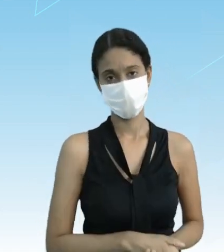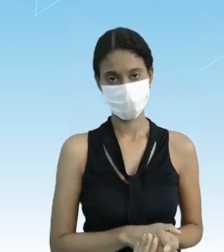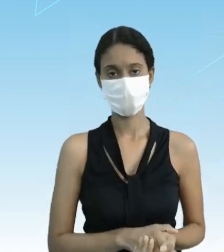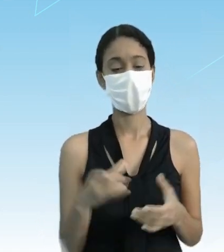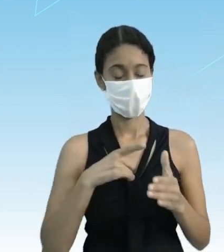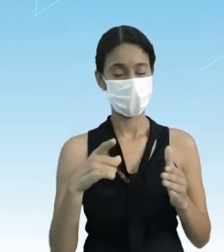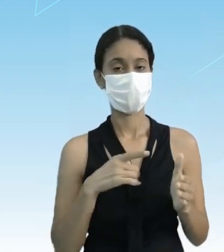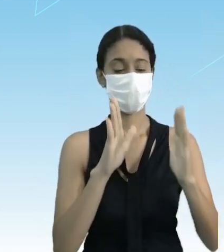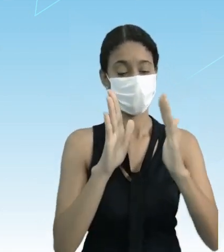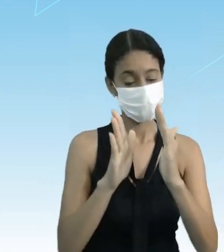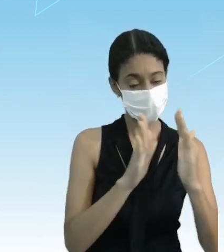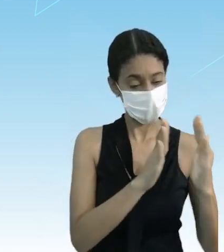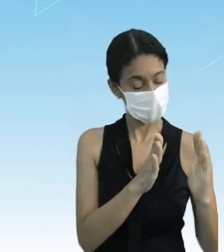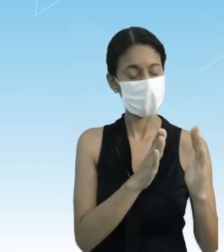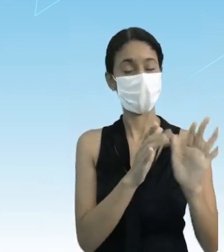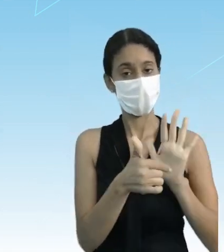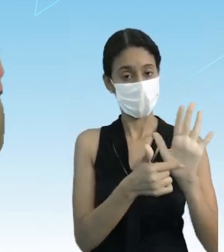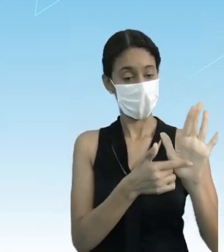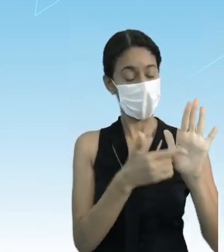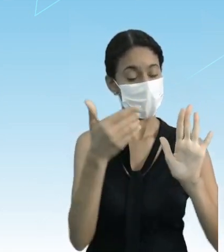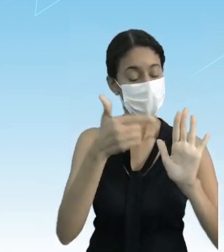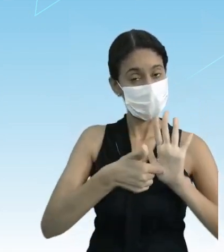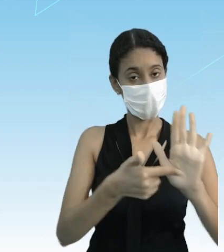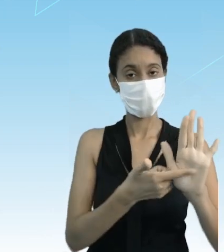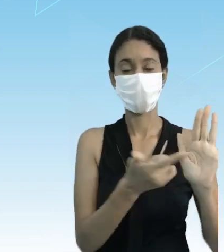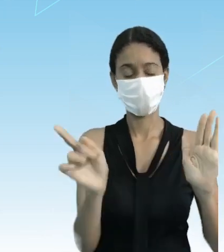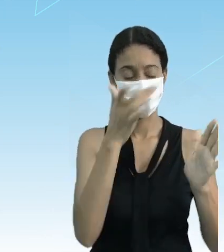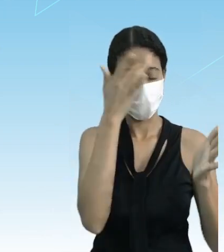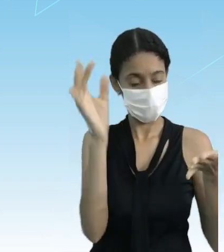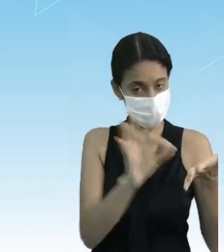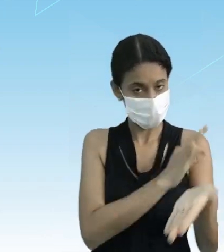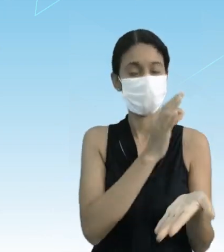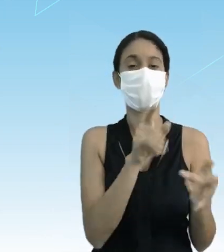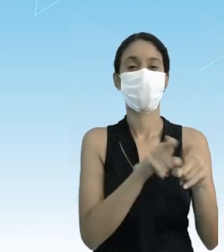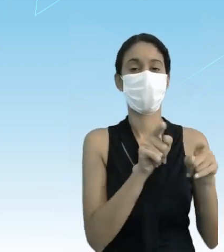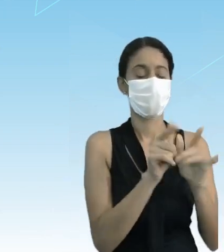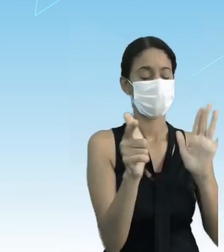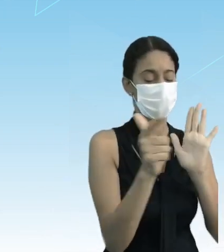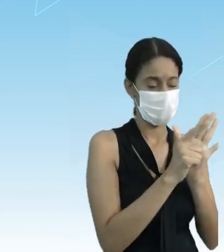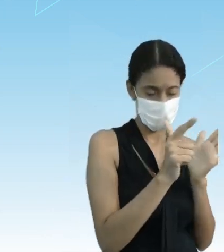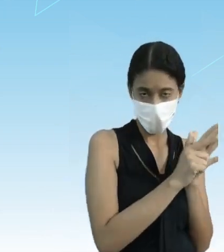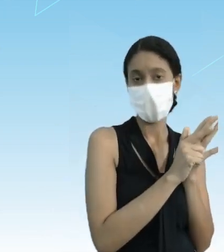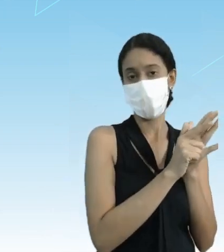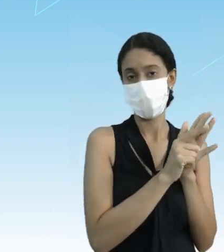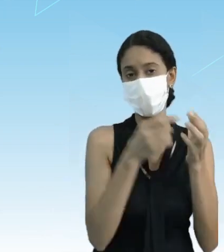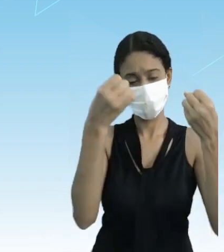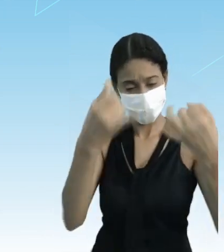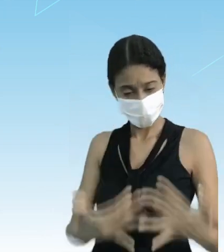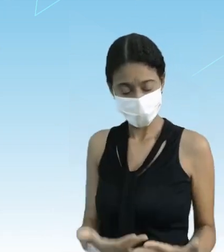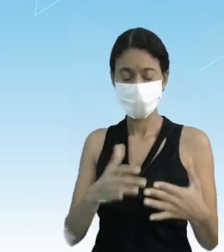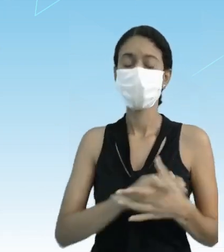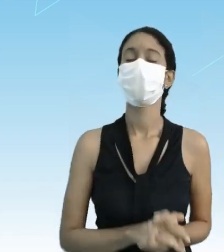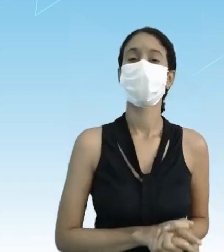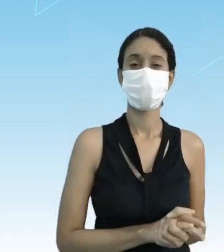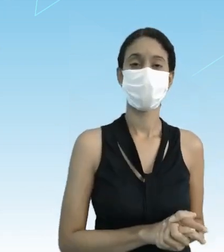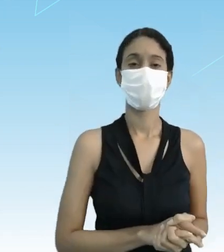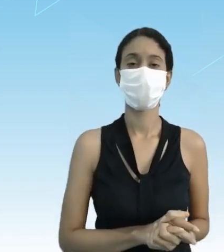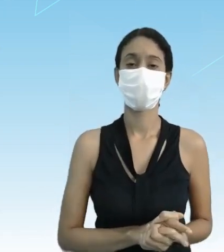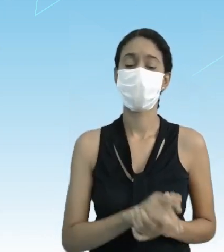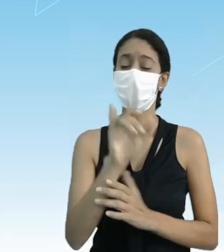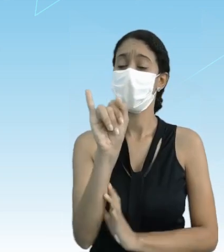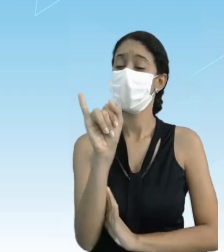assunto. Continuando, nós temos o que é uma paráfrase? Isso que fazemos é uma paráfrase. Contamos a alguém o